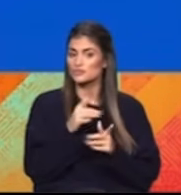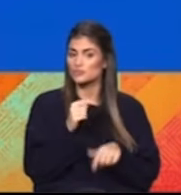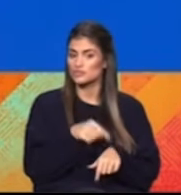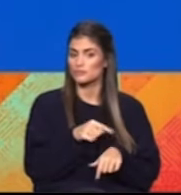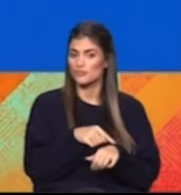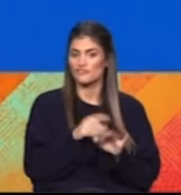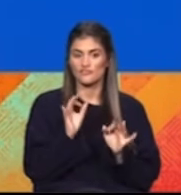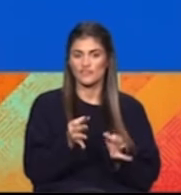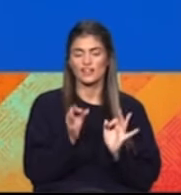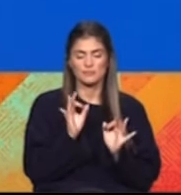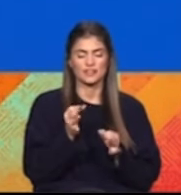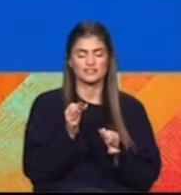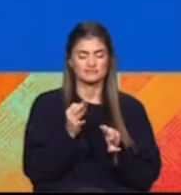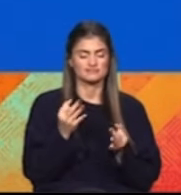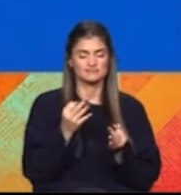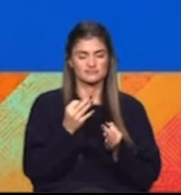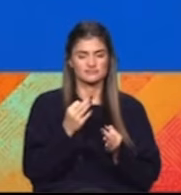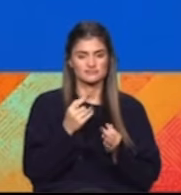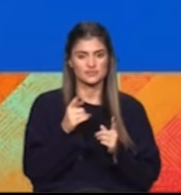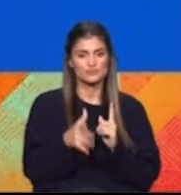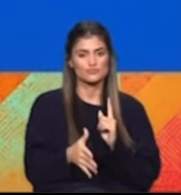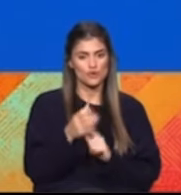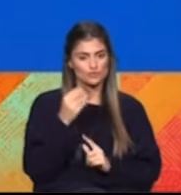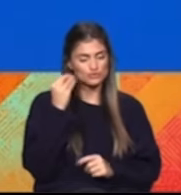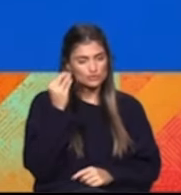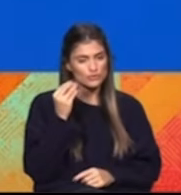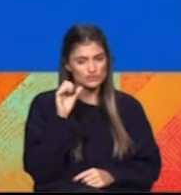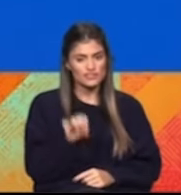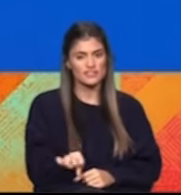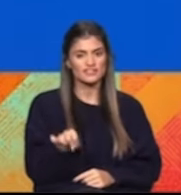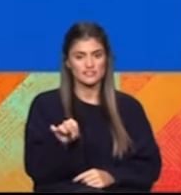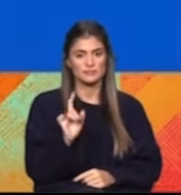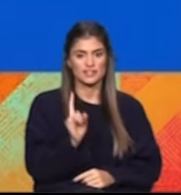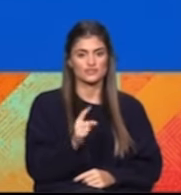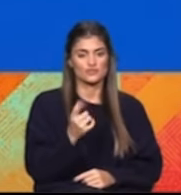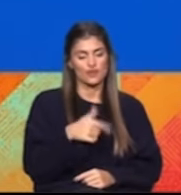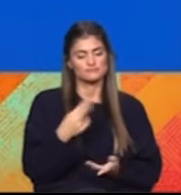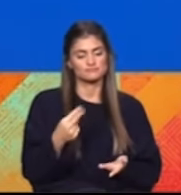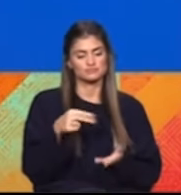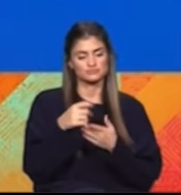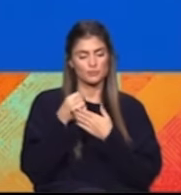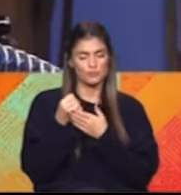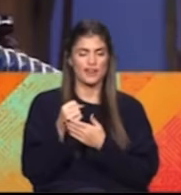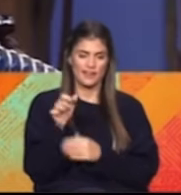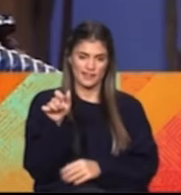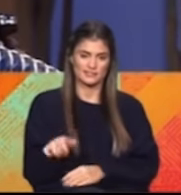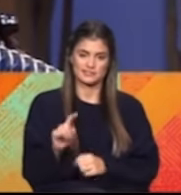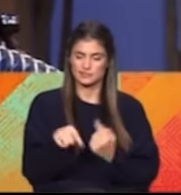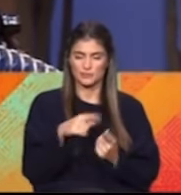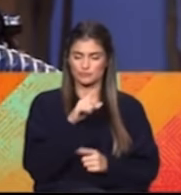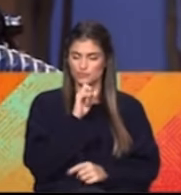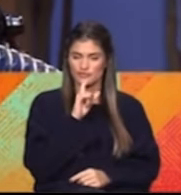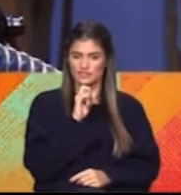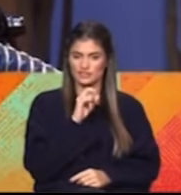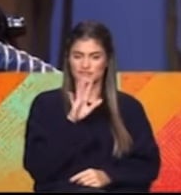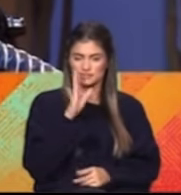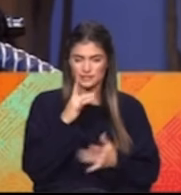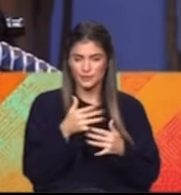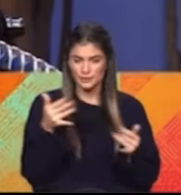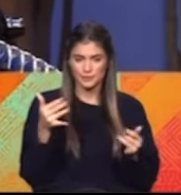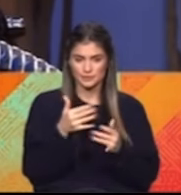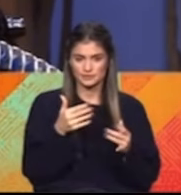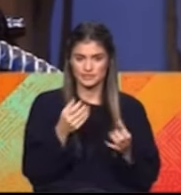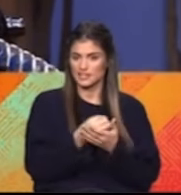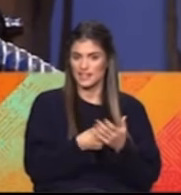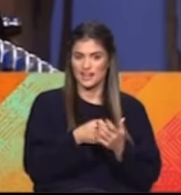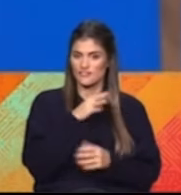sempre a pena ver que ele consegue realizar os seus sonhos e é para isso que cá estamos e para apoiar, sempre que é possível. E sabe tocar? Não,